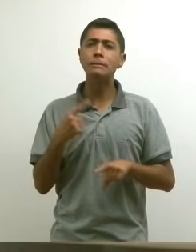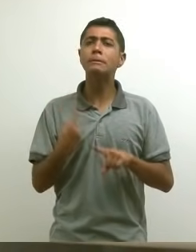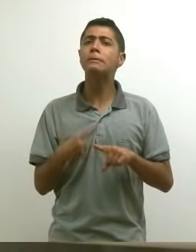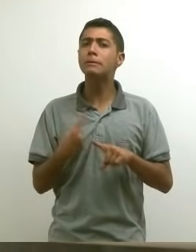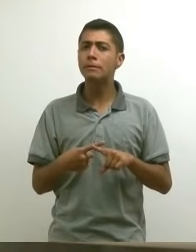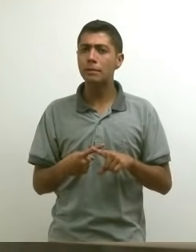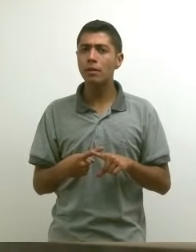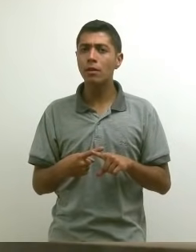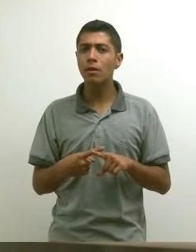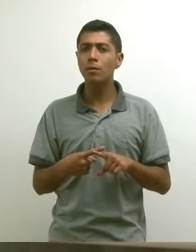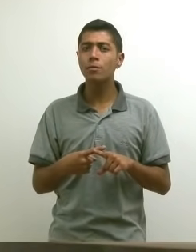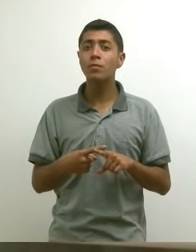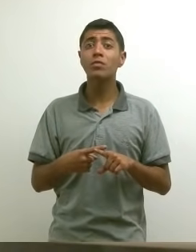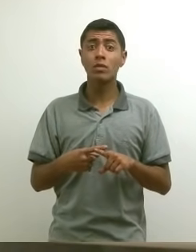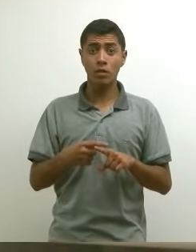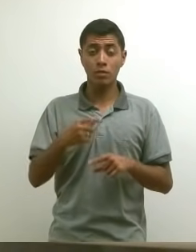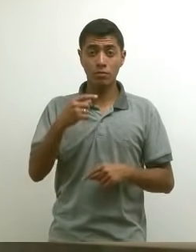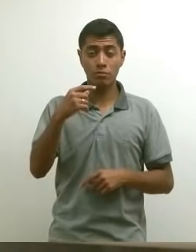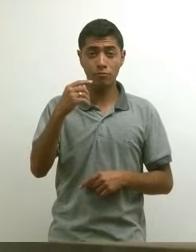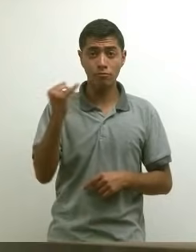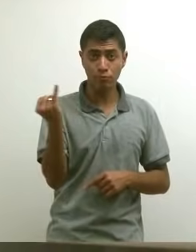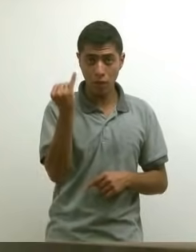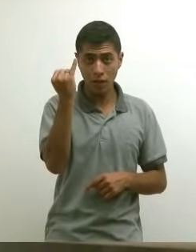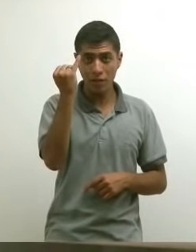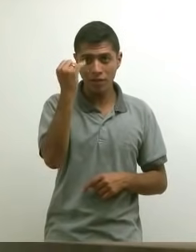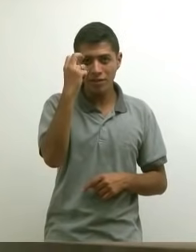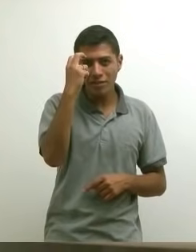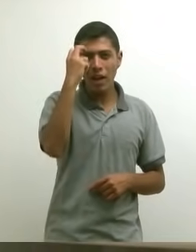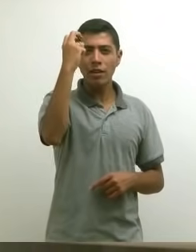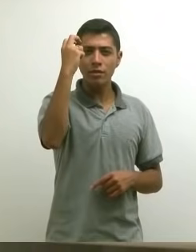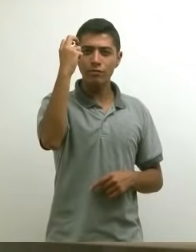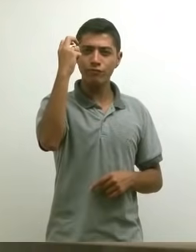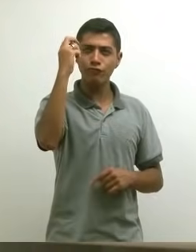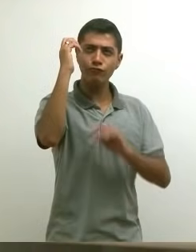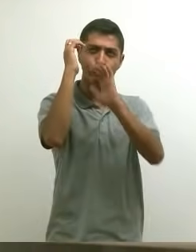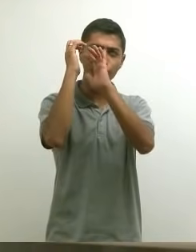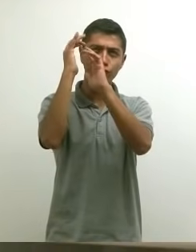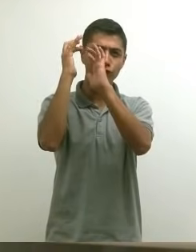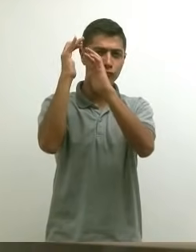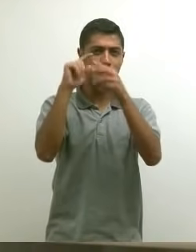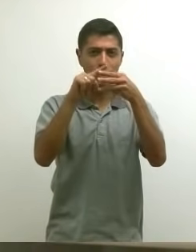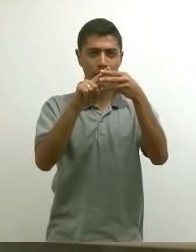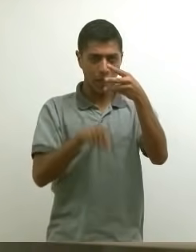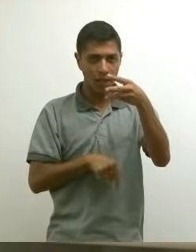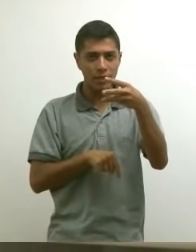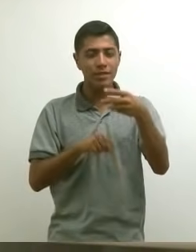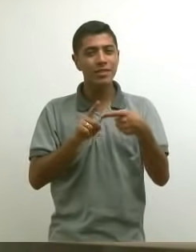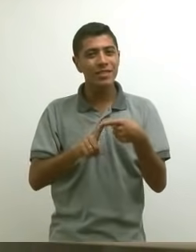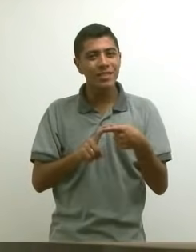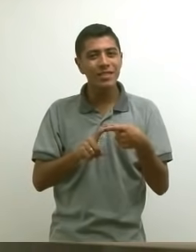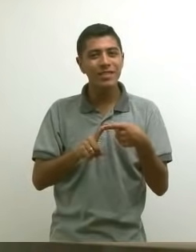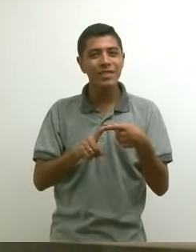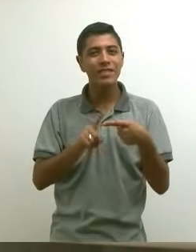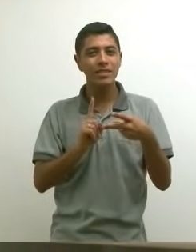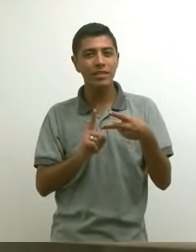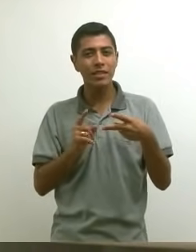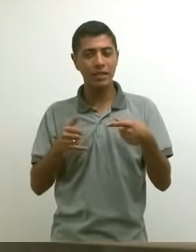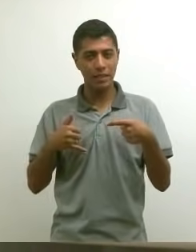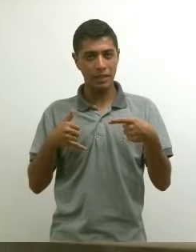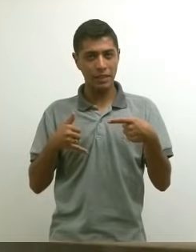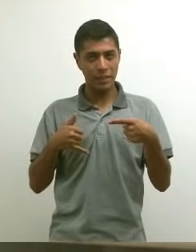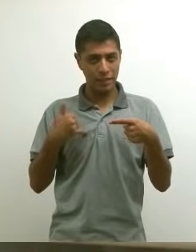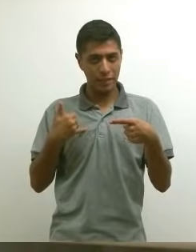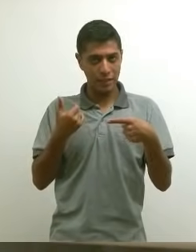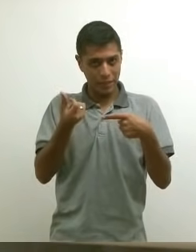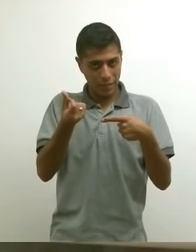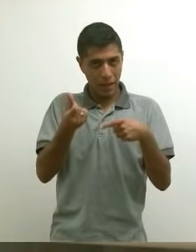uma inteligência dentre essas três inteligências das três infância e acabei de de falar a inteligência